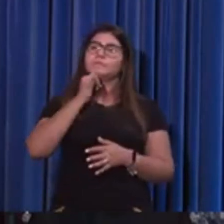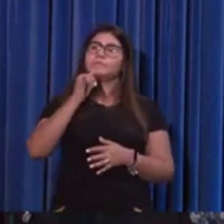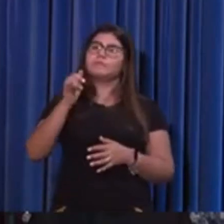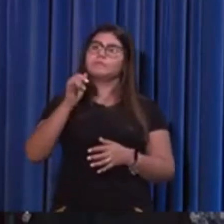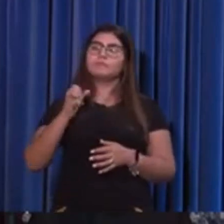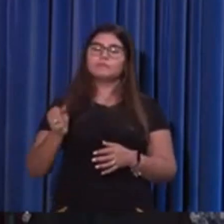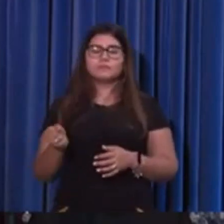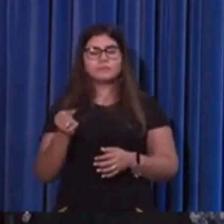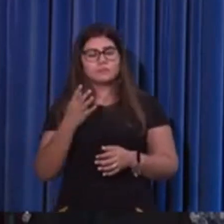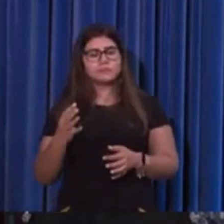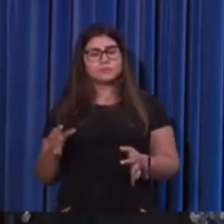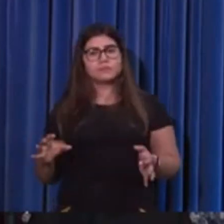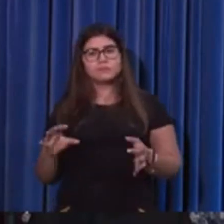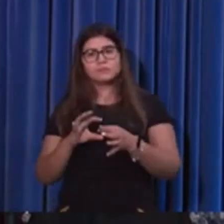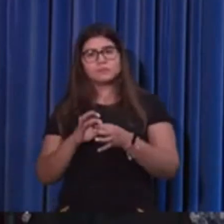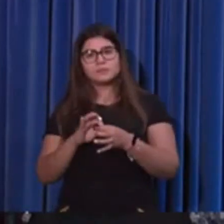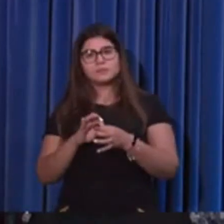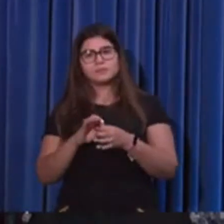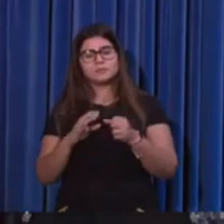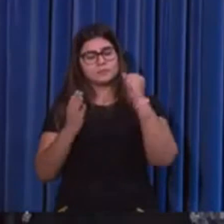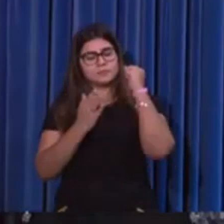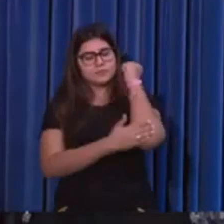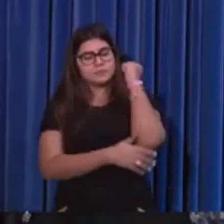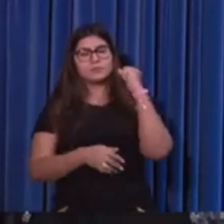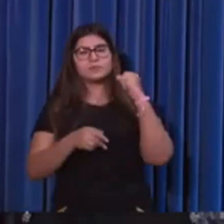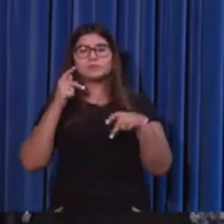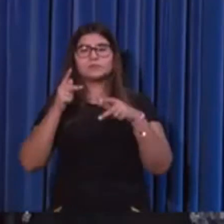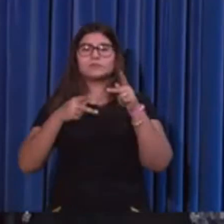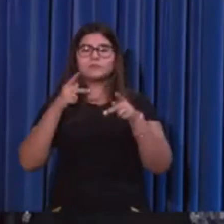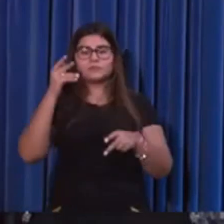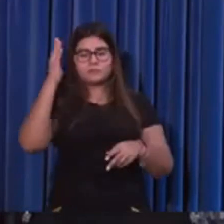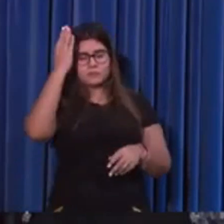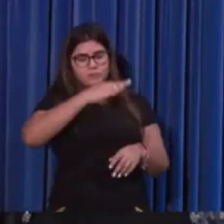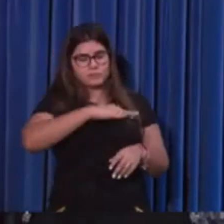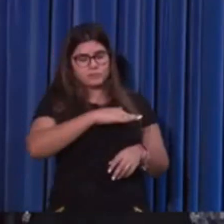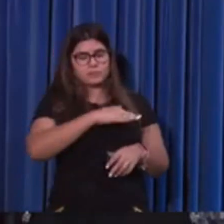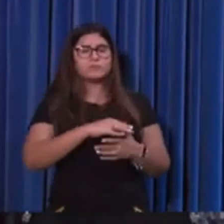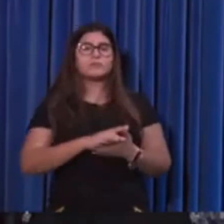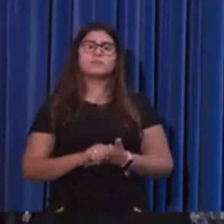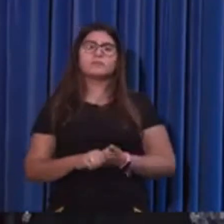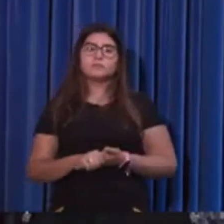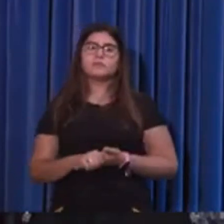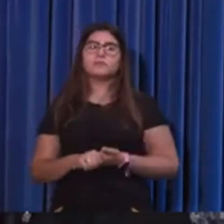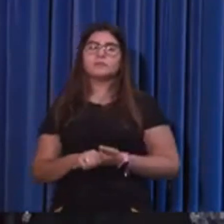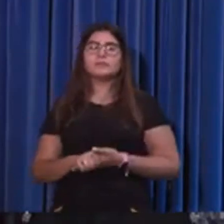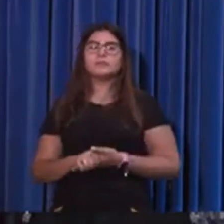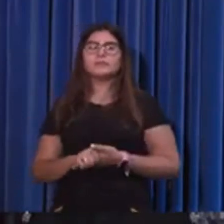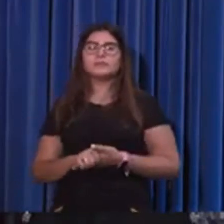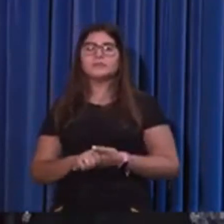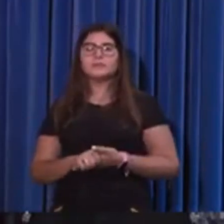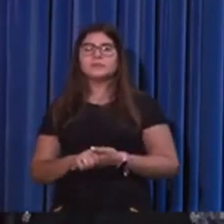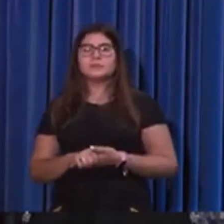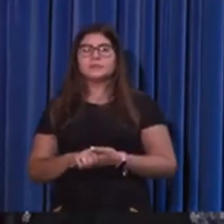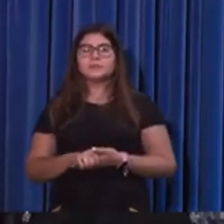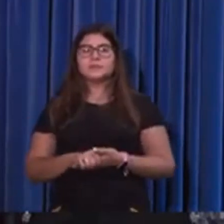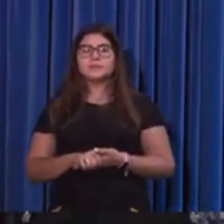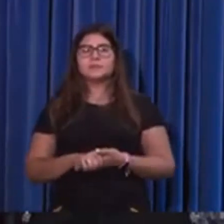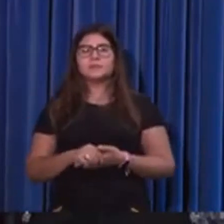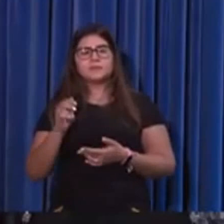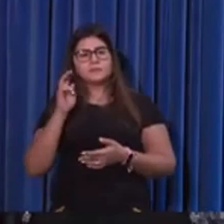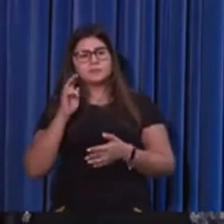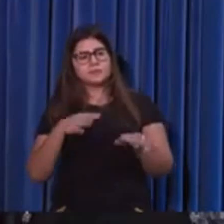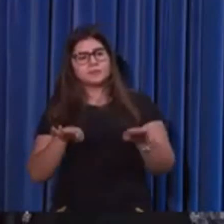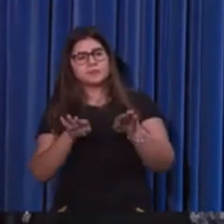a condenação dos ímpios, do capítulo 2, versículo 17 até o 3, capítulo 3, versículo 6. Vimos também